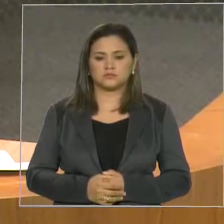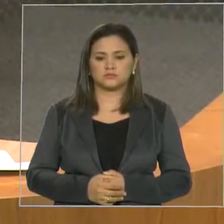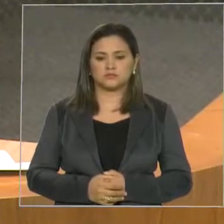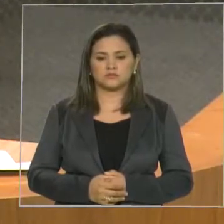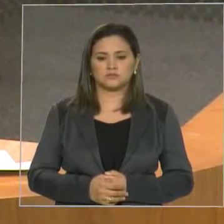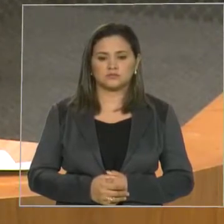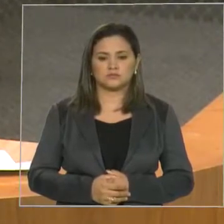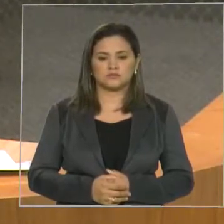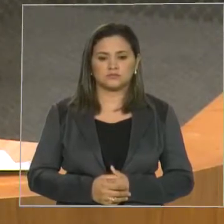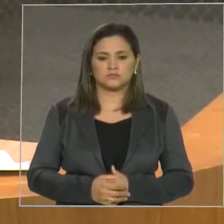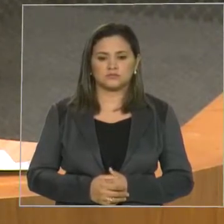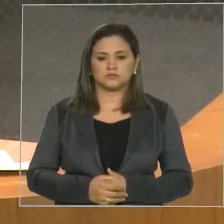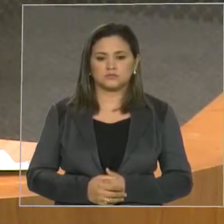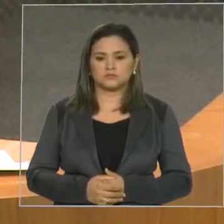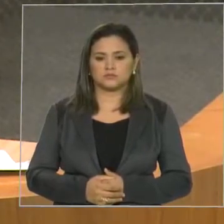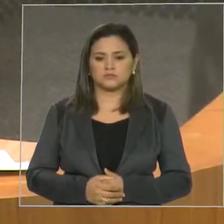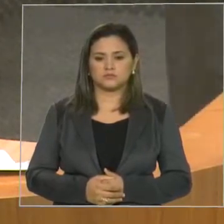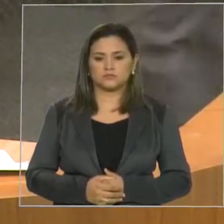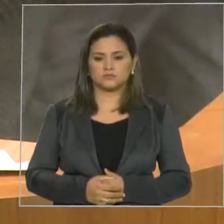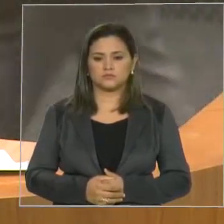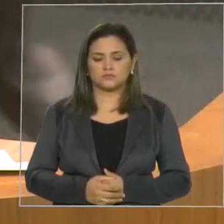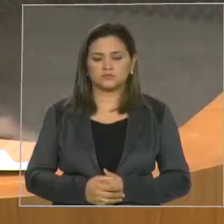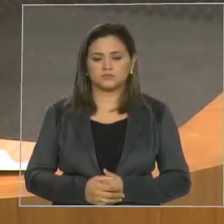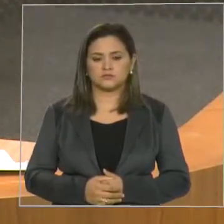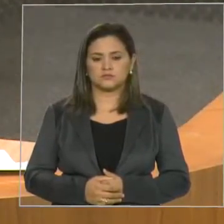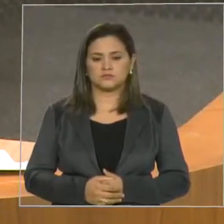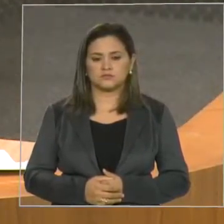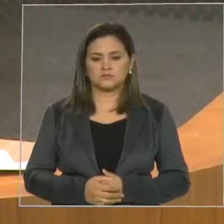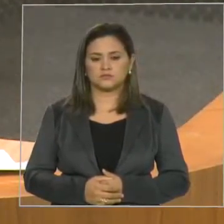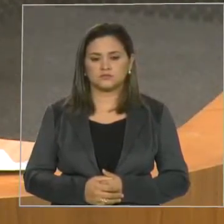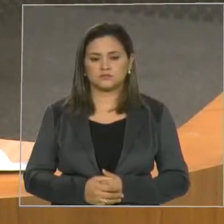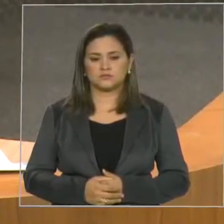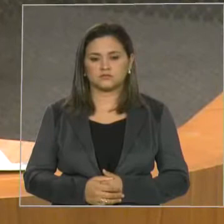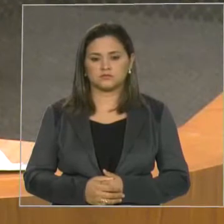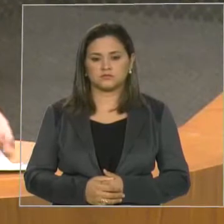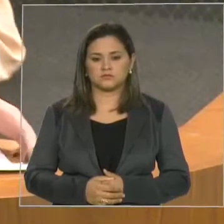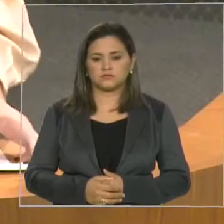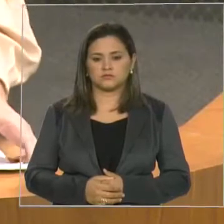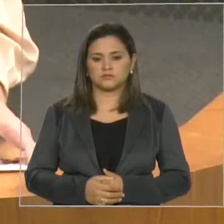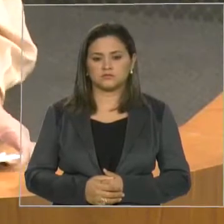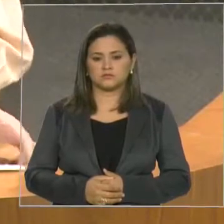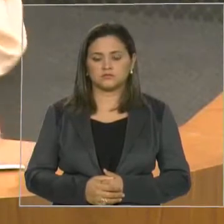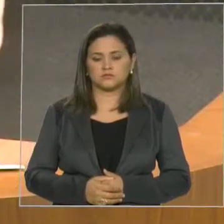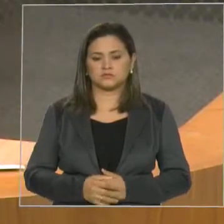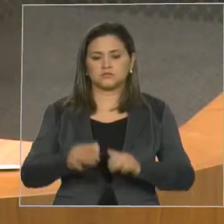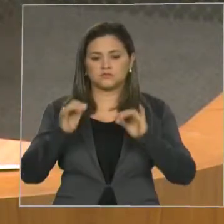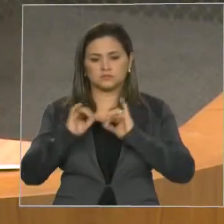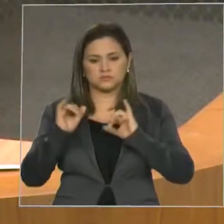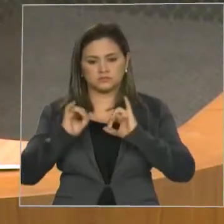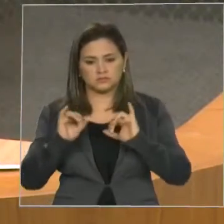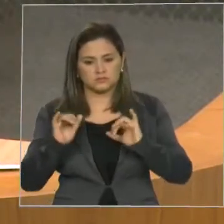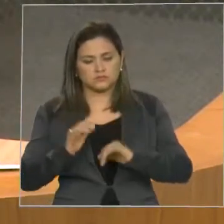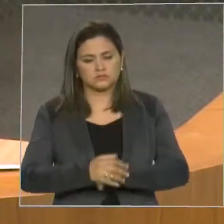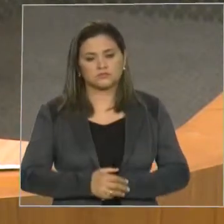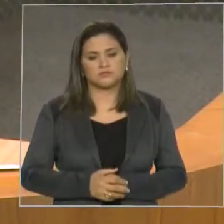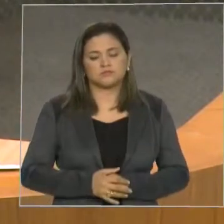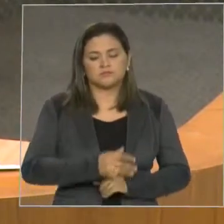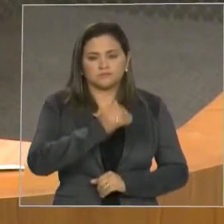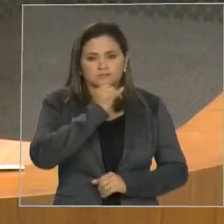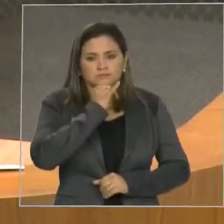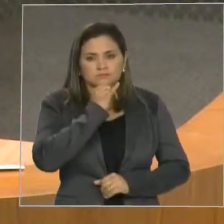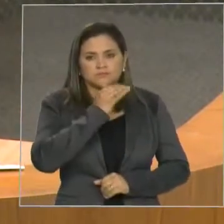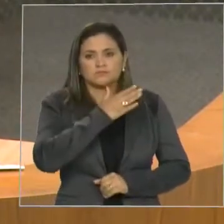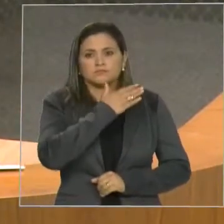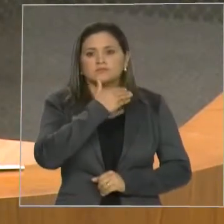o falecimento do nosso querido presidente Humberto. Eu não tive aqui na Assembleia antes para poder falar